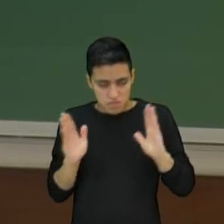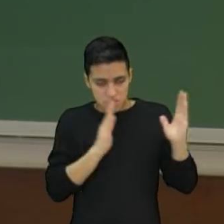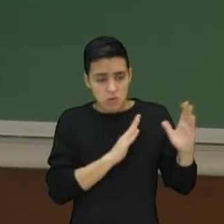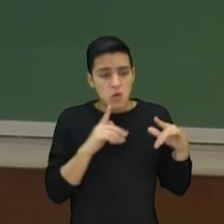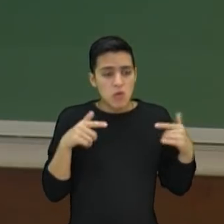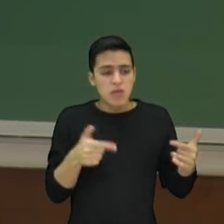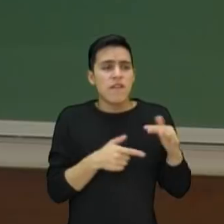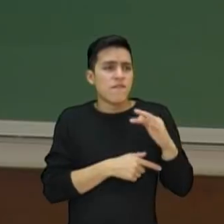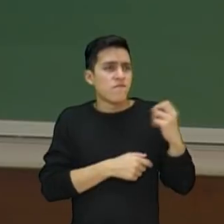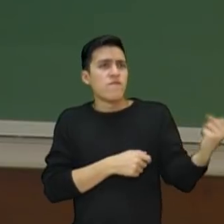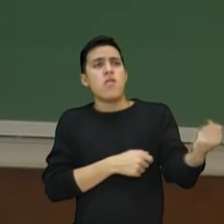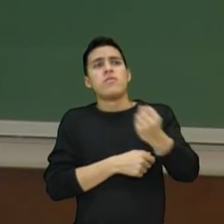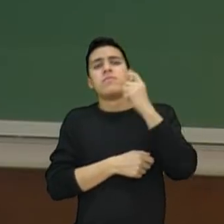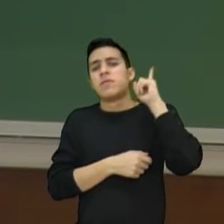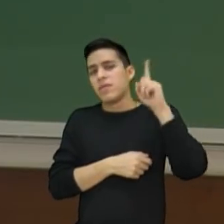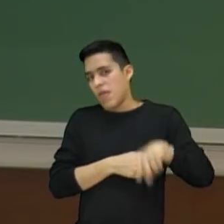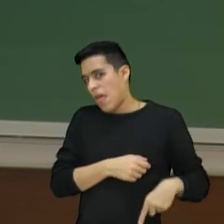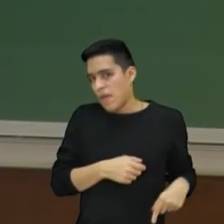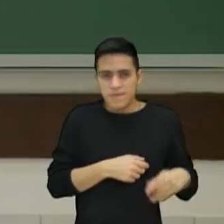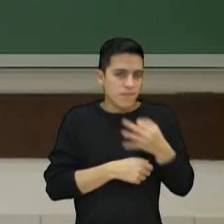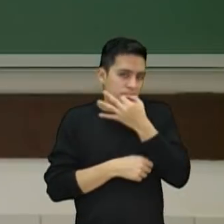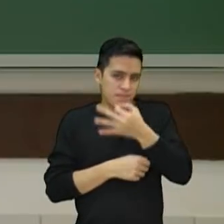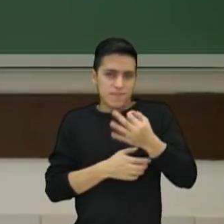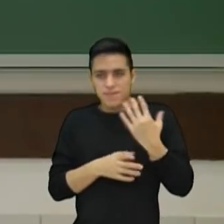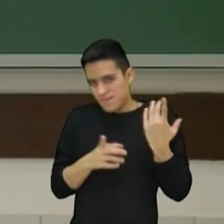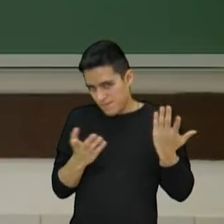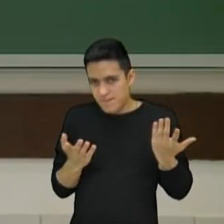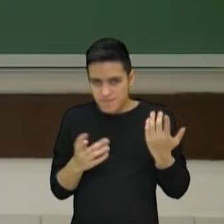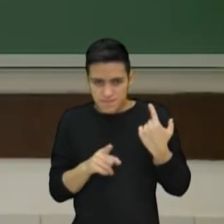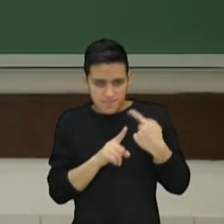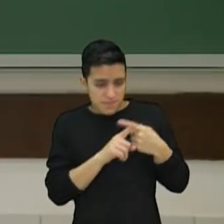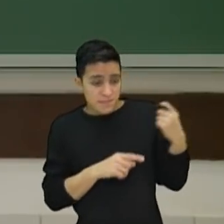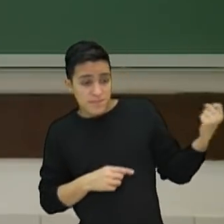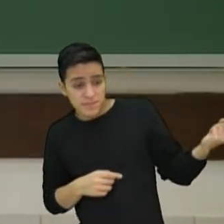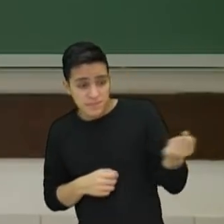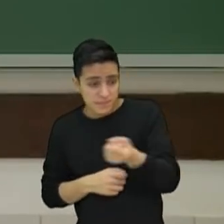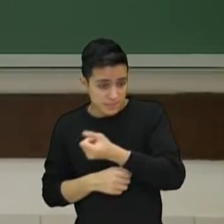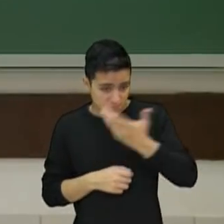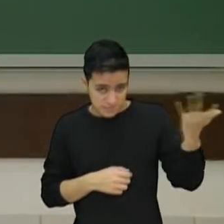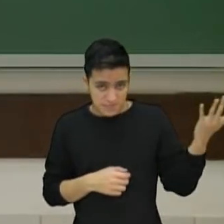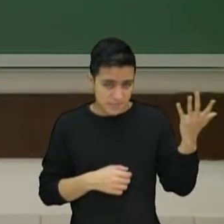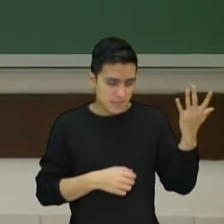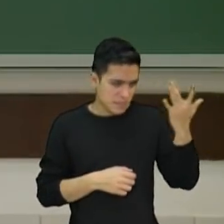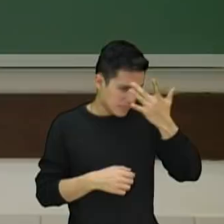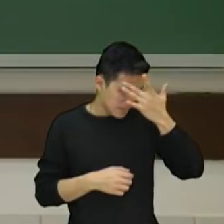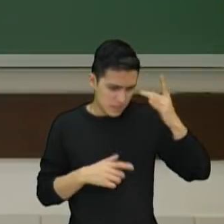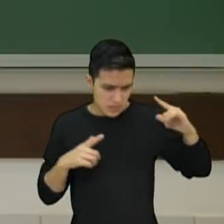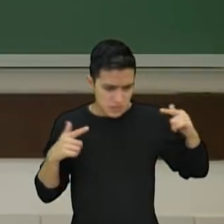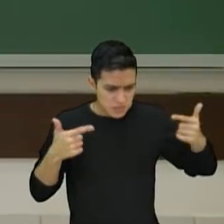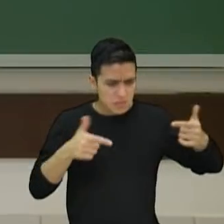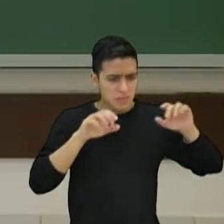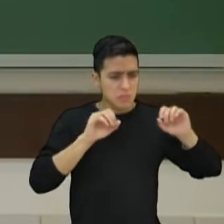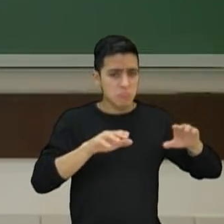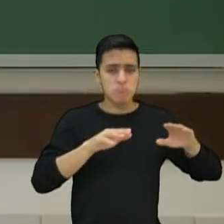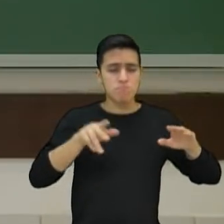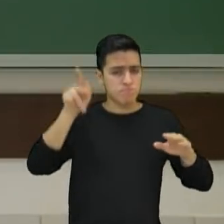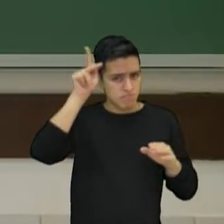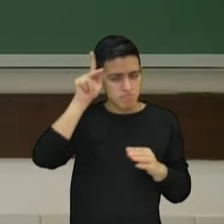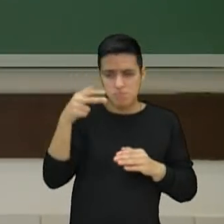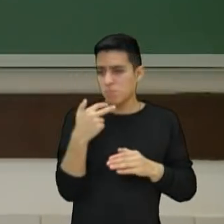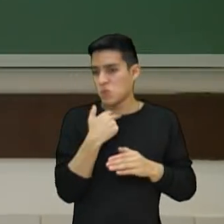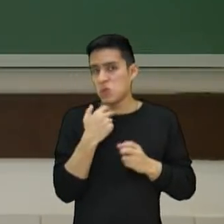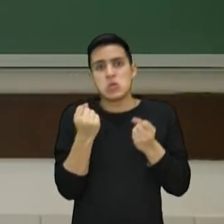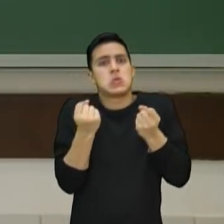fortemente é um aspecto opinativo, estou dizendo para vocês, porque para alguns, né, a luta indígena pela educação não pode ser